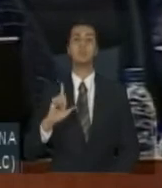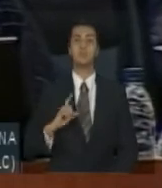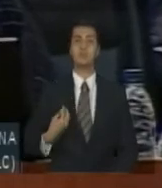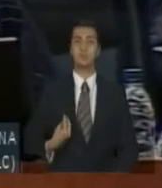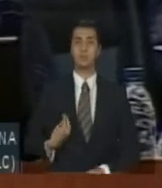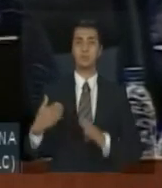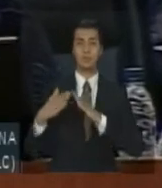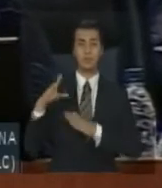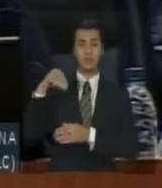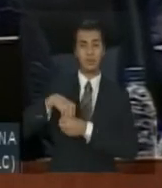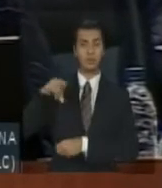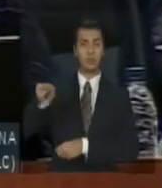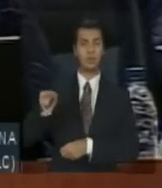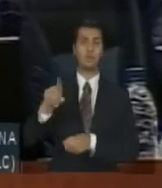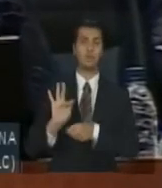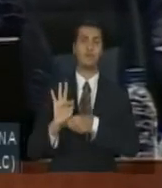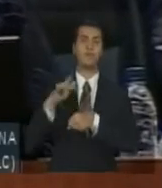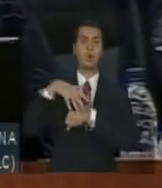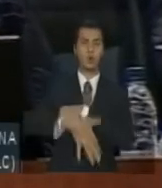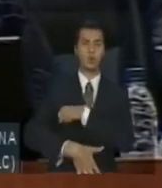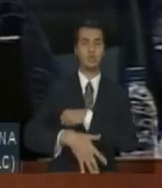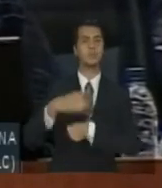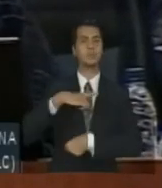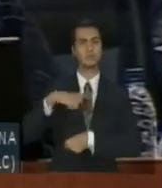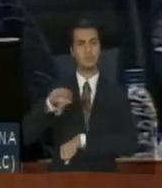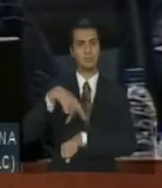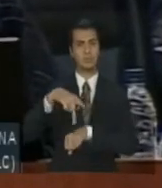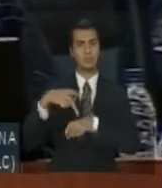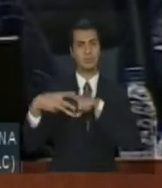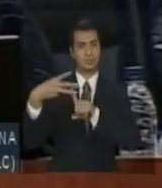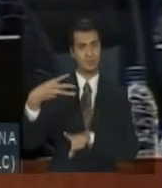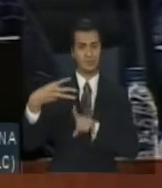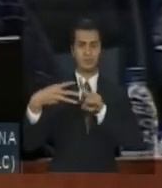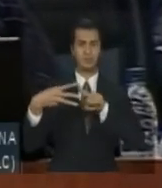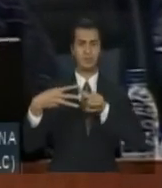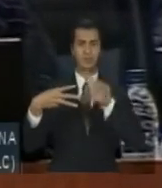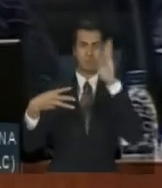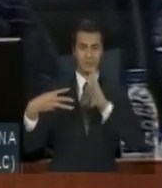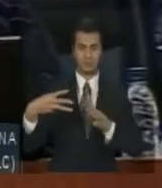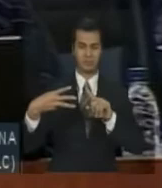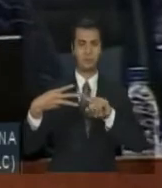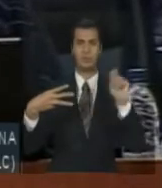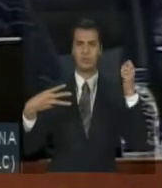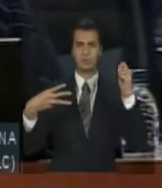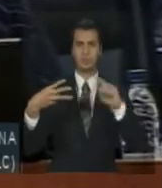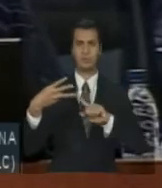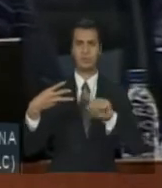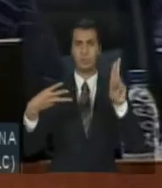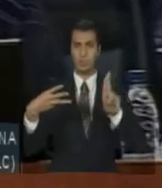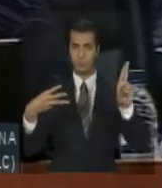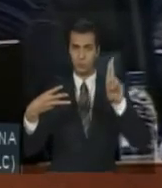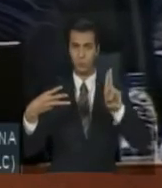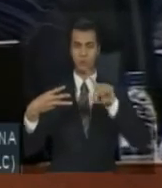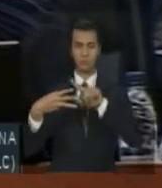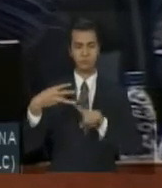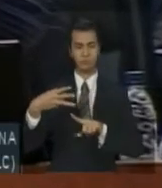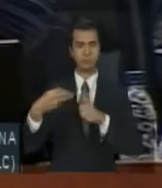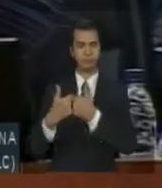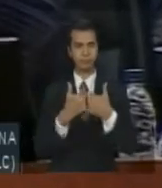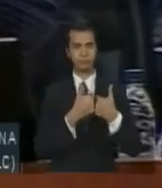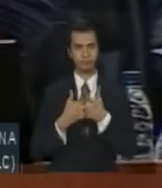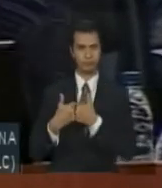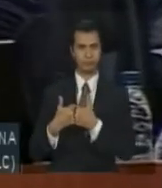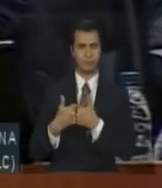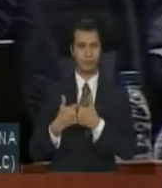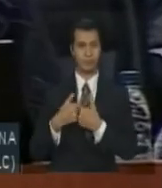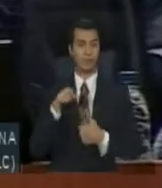Iguaçu, onde três países, Argentina, Paraguai e Brasil, fazem fronteira. Trata-se